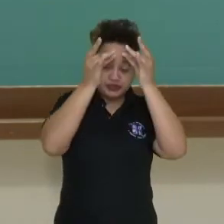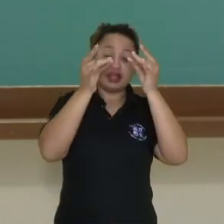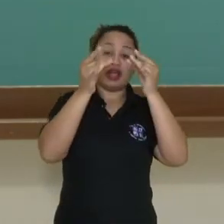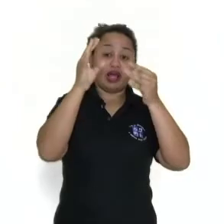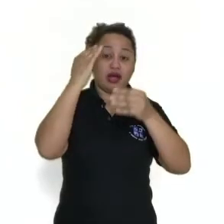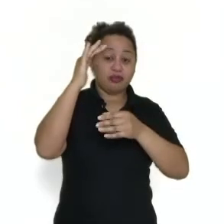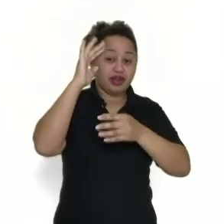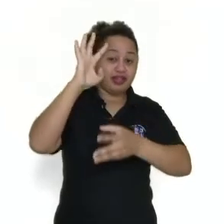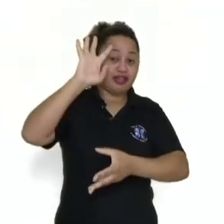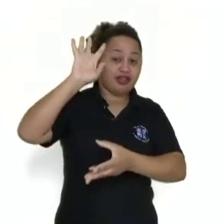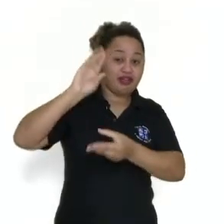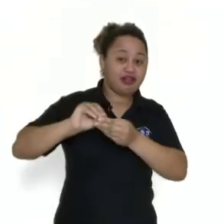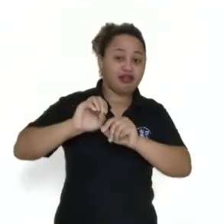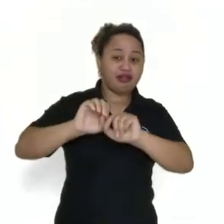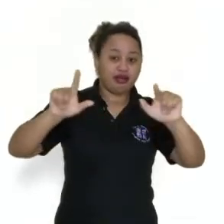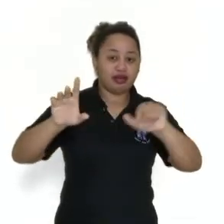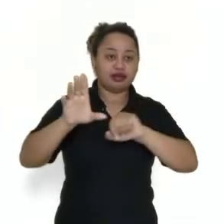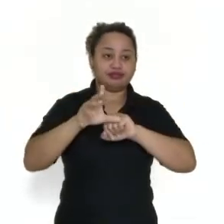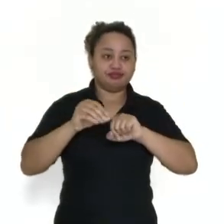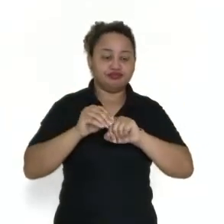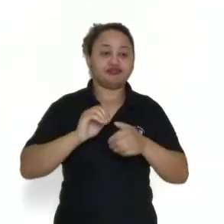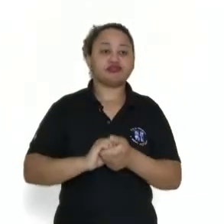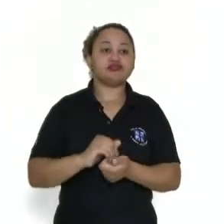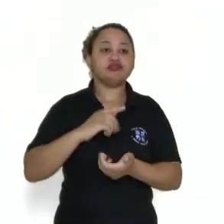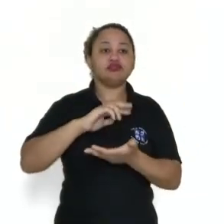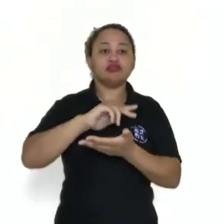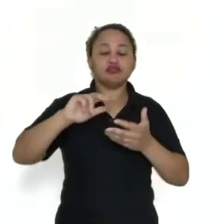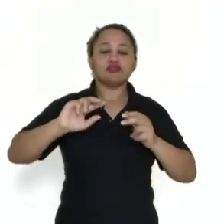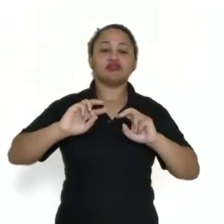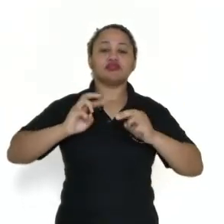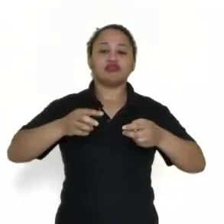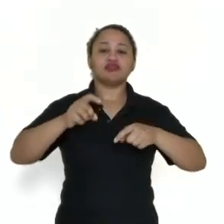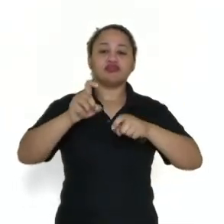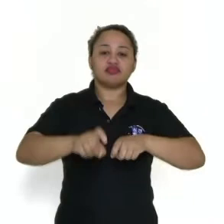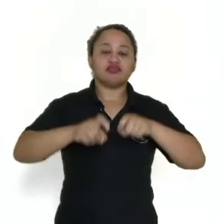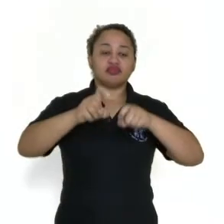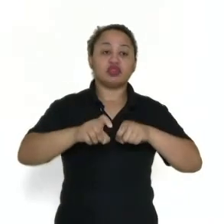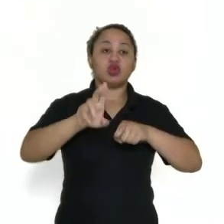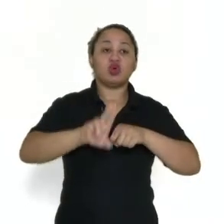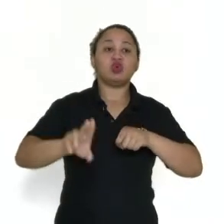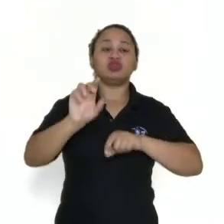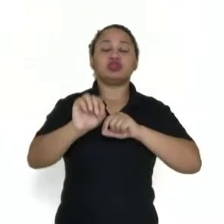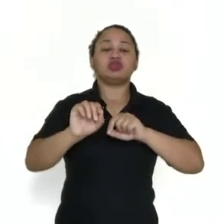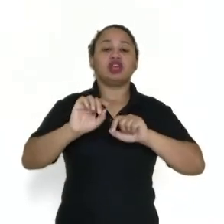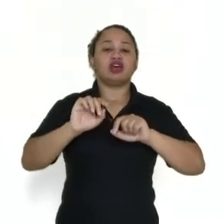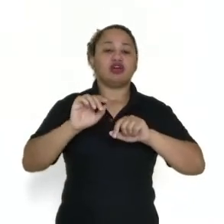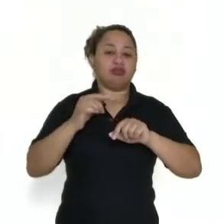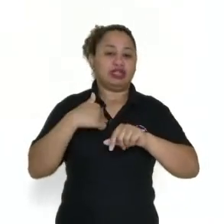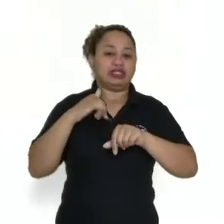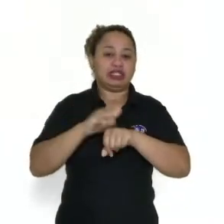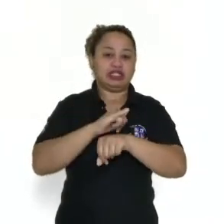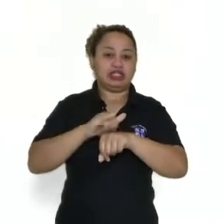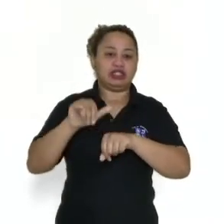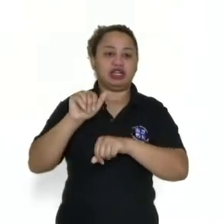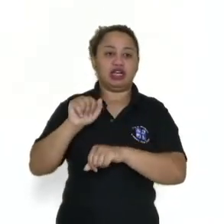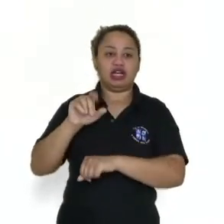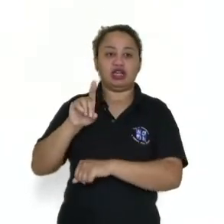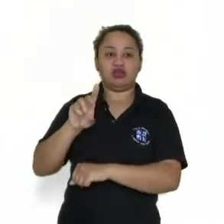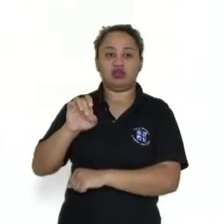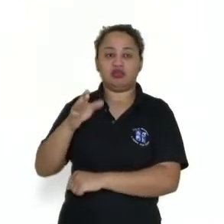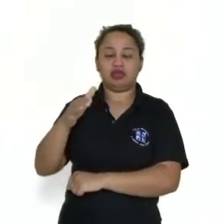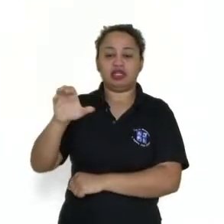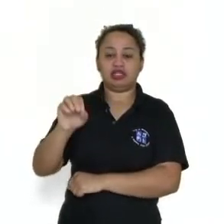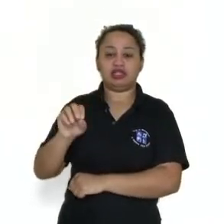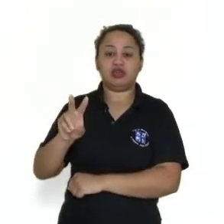conteúdo. Muitos agricultores utilizam uma técnica conhecida como adubação verde em suas culturas.